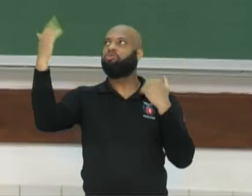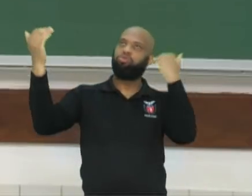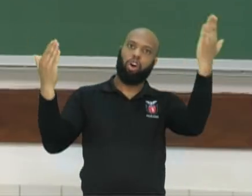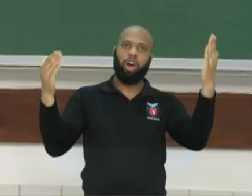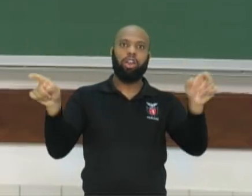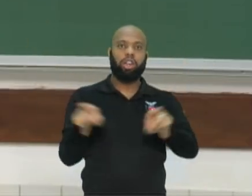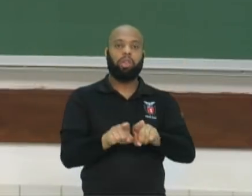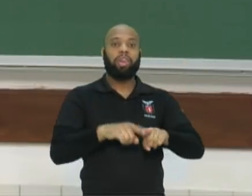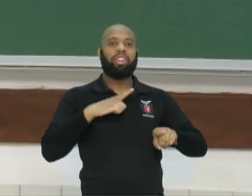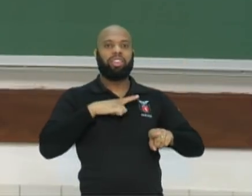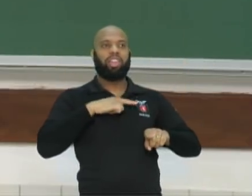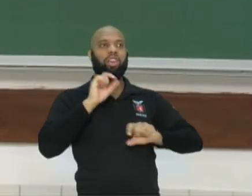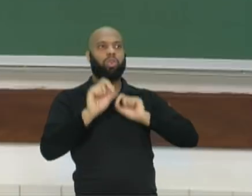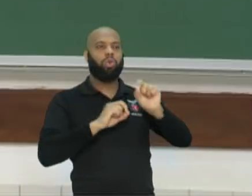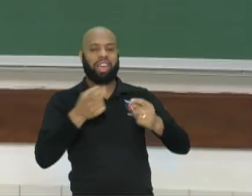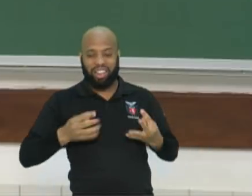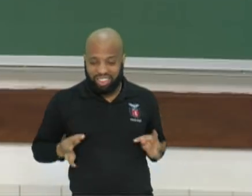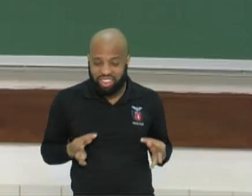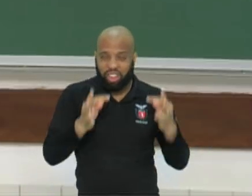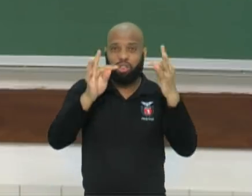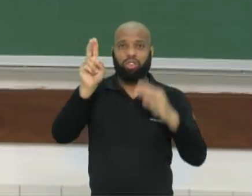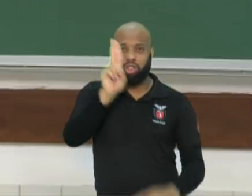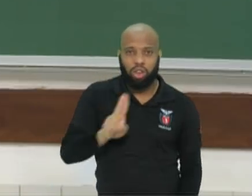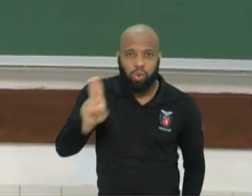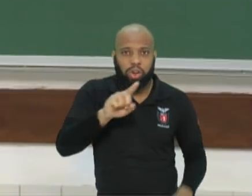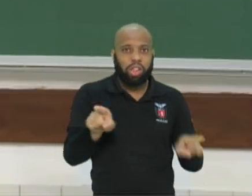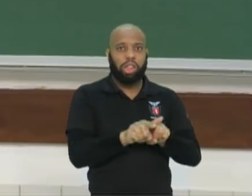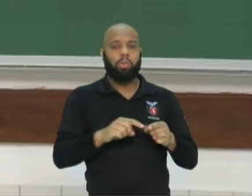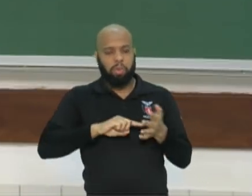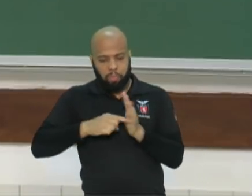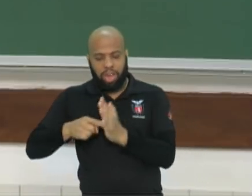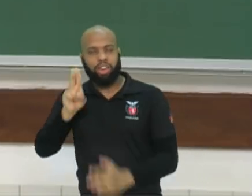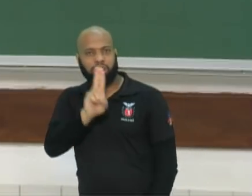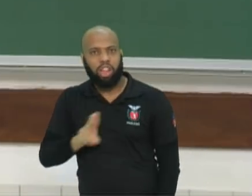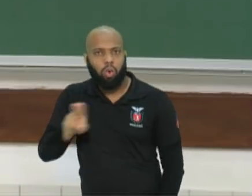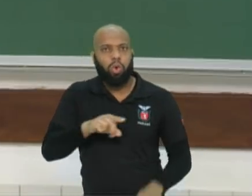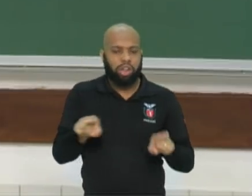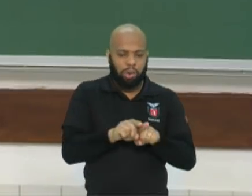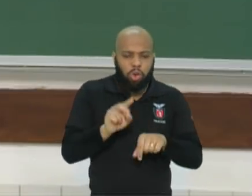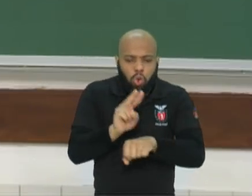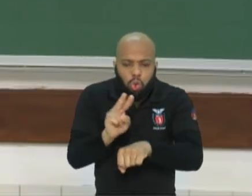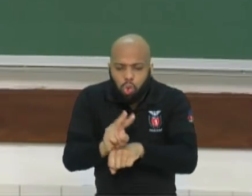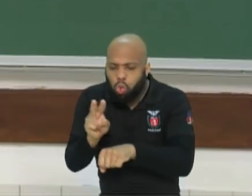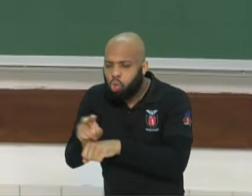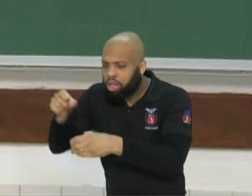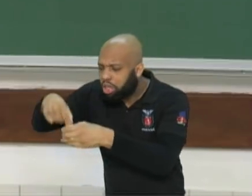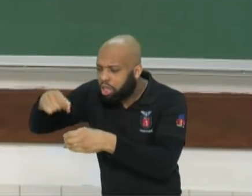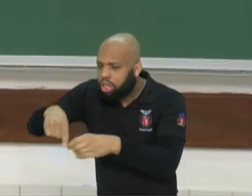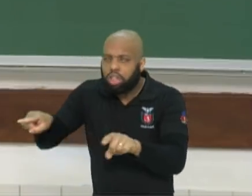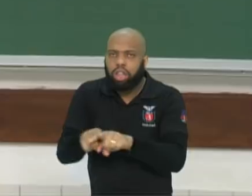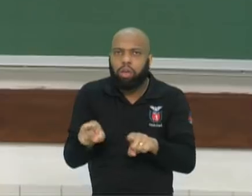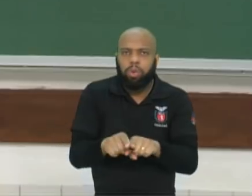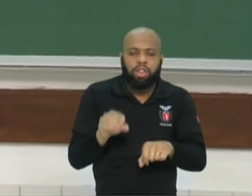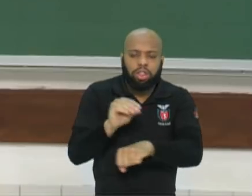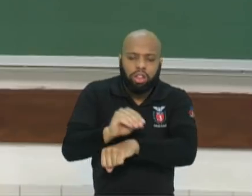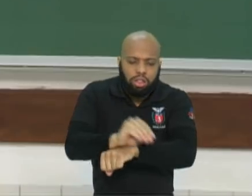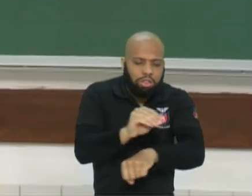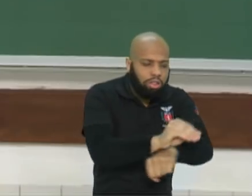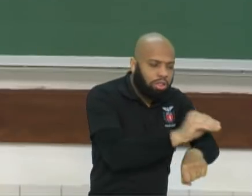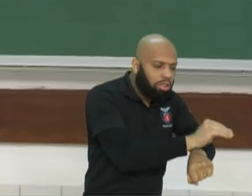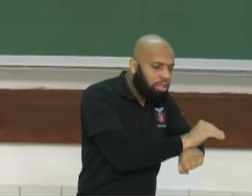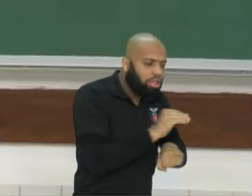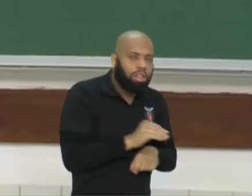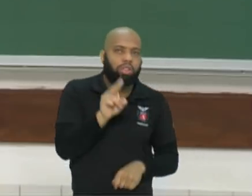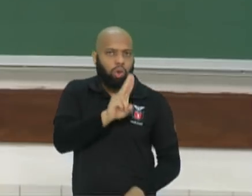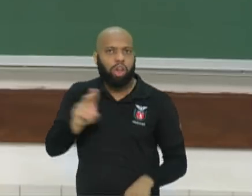de alta tecnologia, uso de máquinas, monitora sementes, adubos, uso de fertilizantes, é